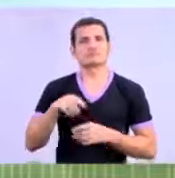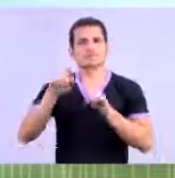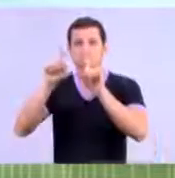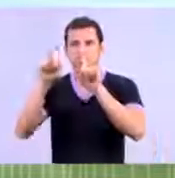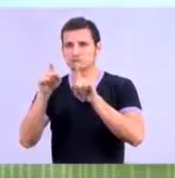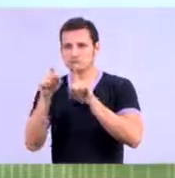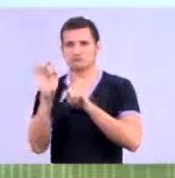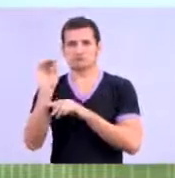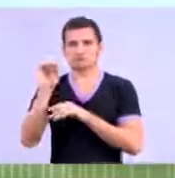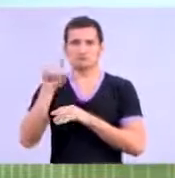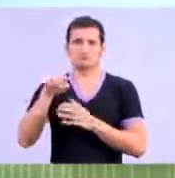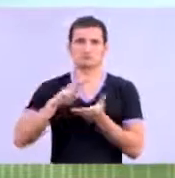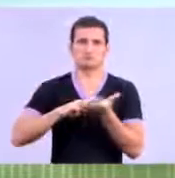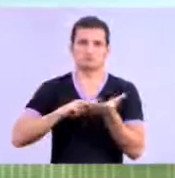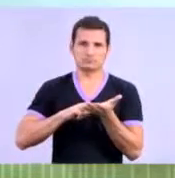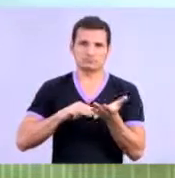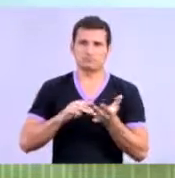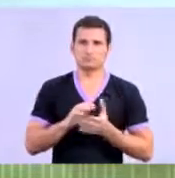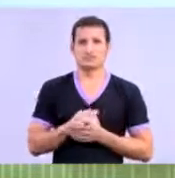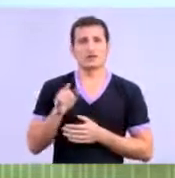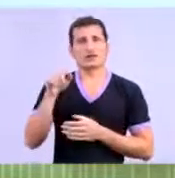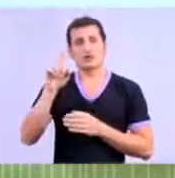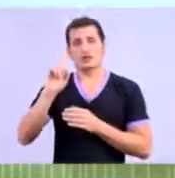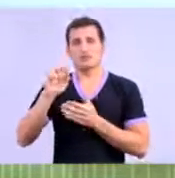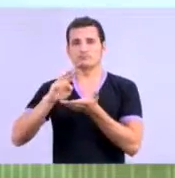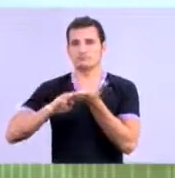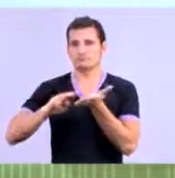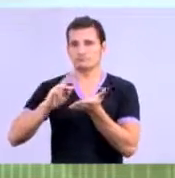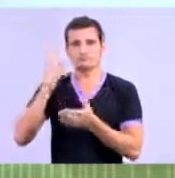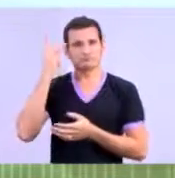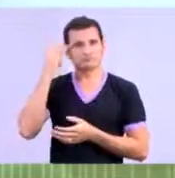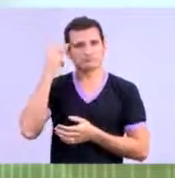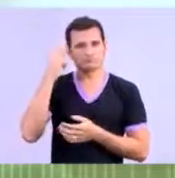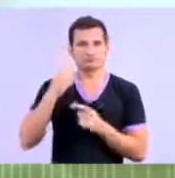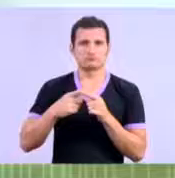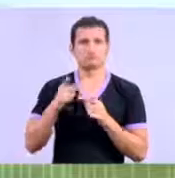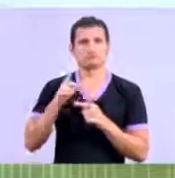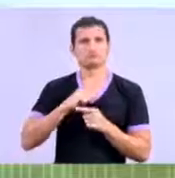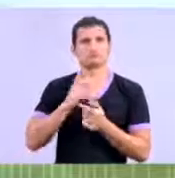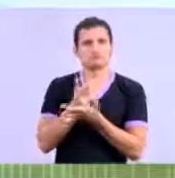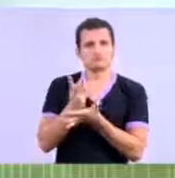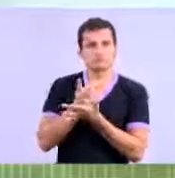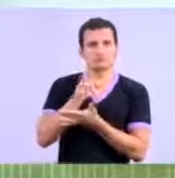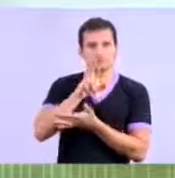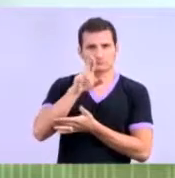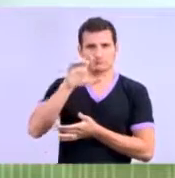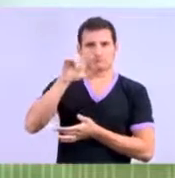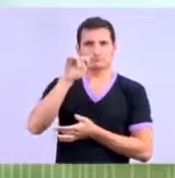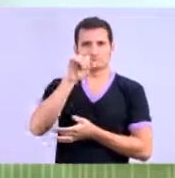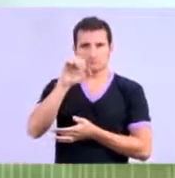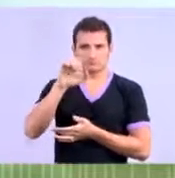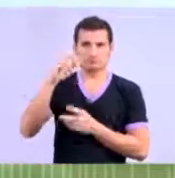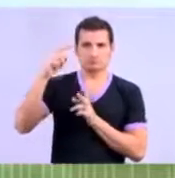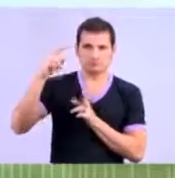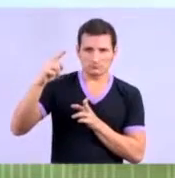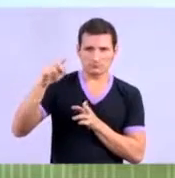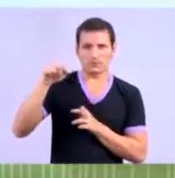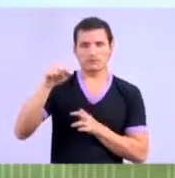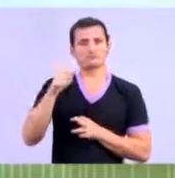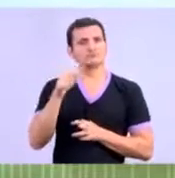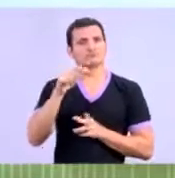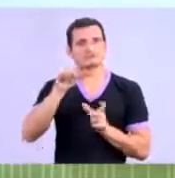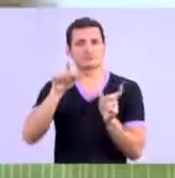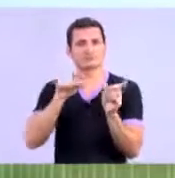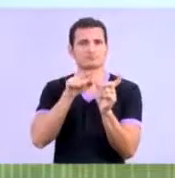parênteses é um método. Nesse caso, não é um método comum, porque ele tem o mesmo nome da classe, não tem um tipo de retorno, então ele é